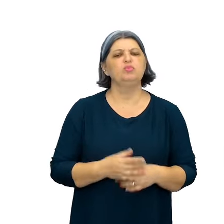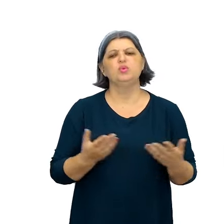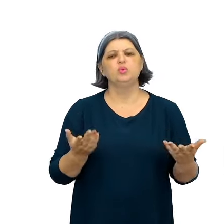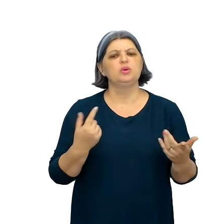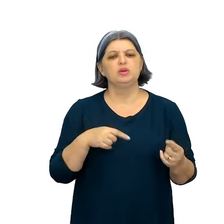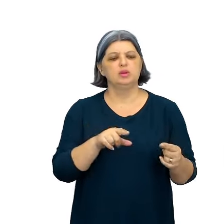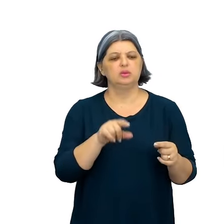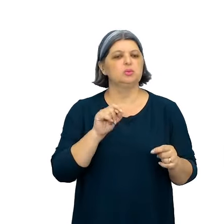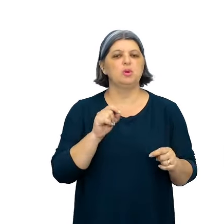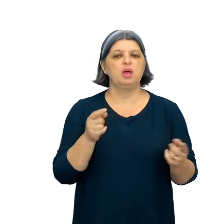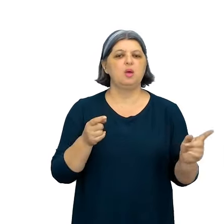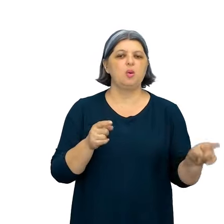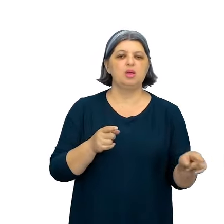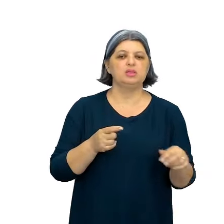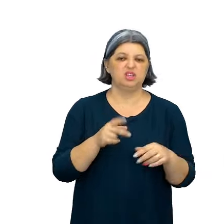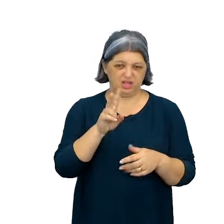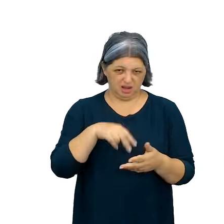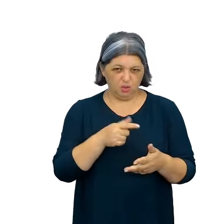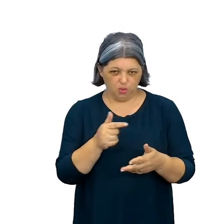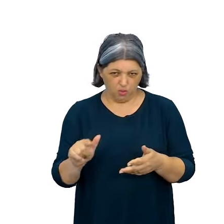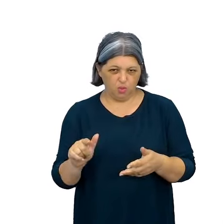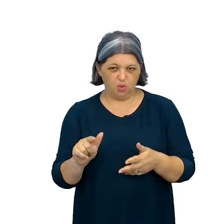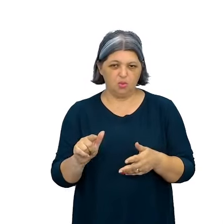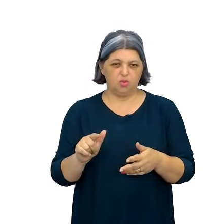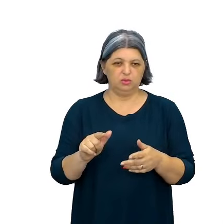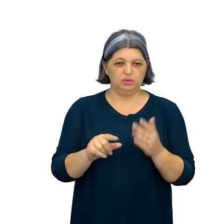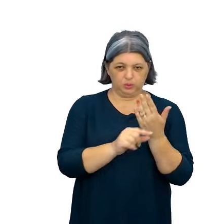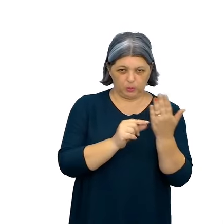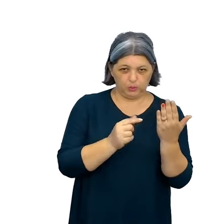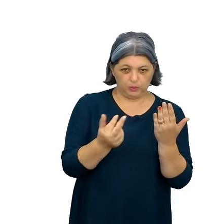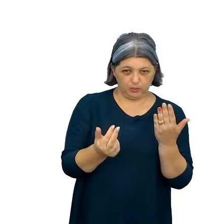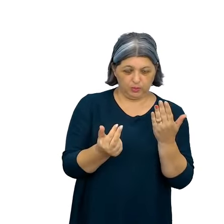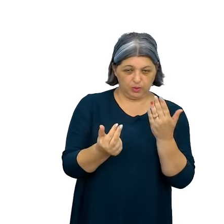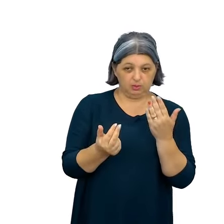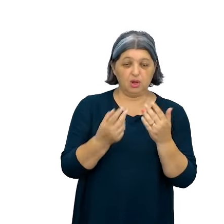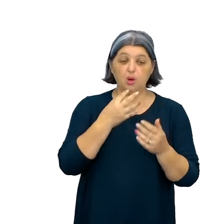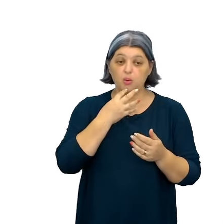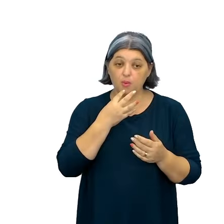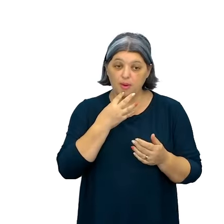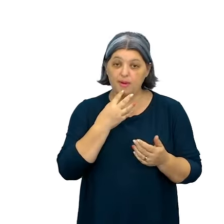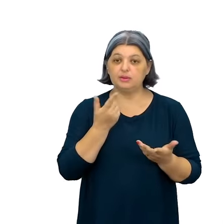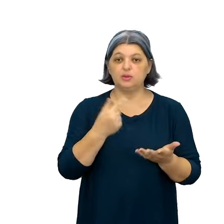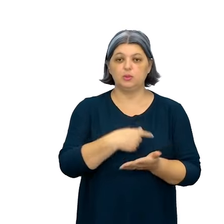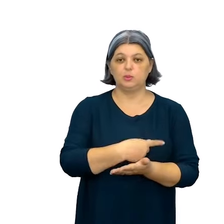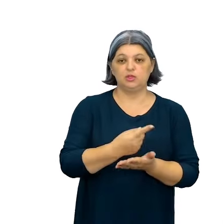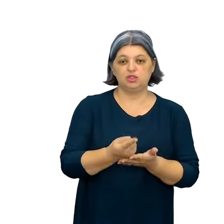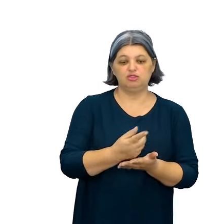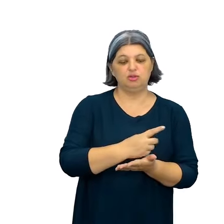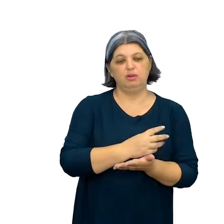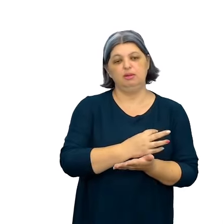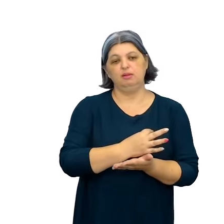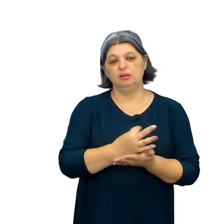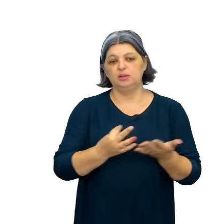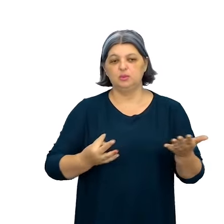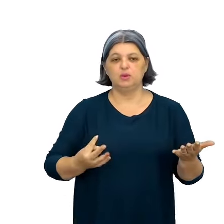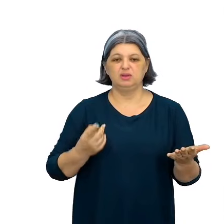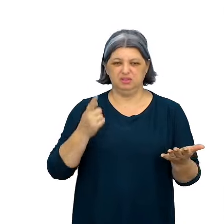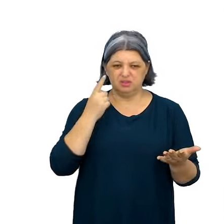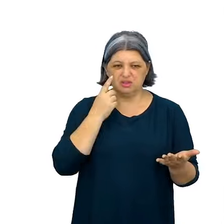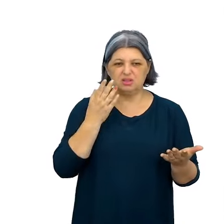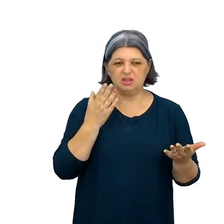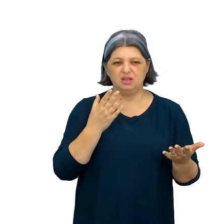a sua escolha? Já leu outras obras do mesmo autor? Não é? Já conhece o gênero textual lido? O livro apresenta